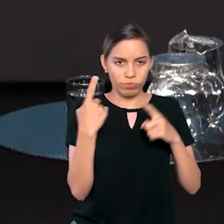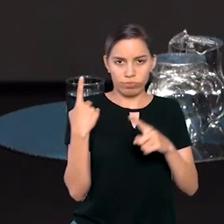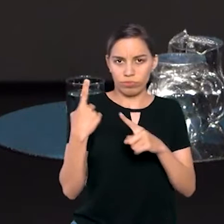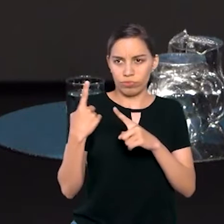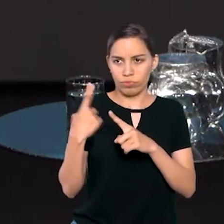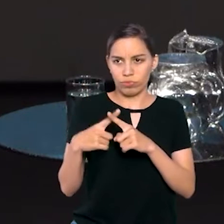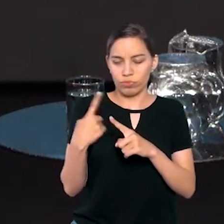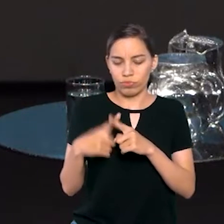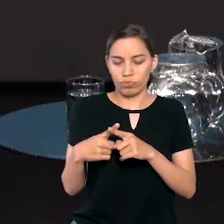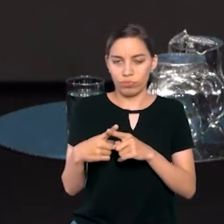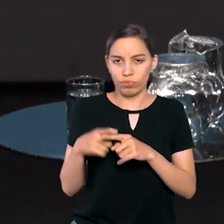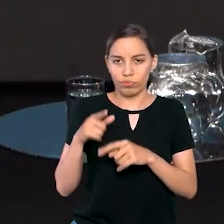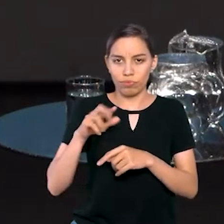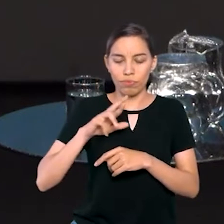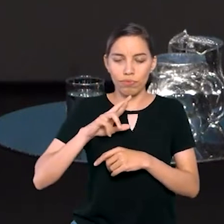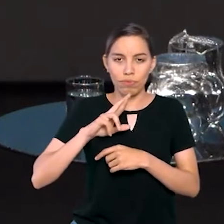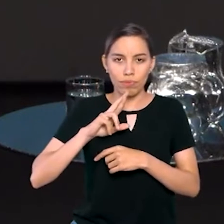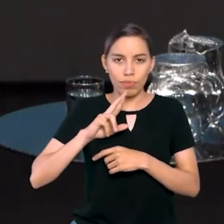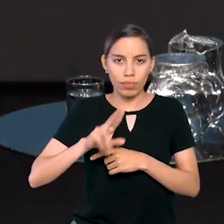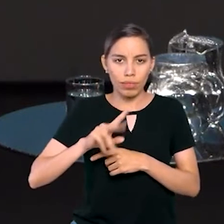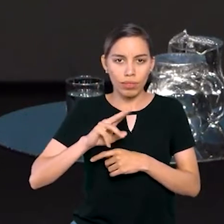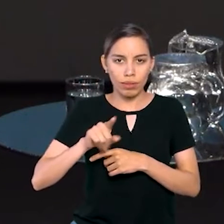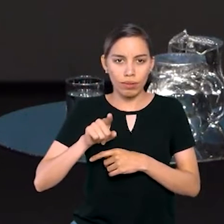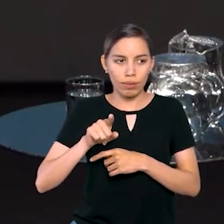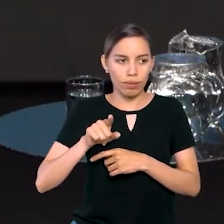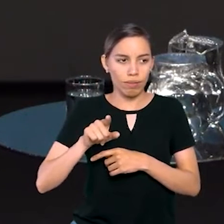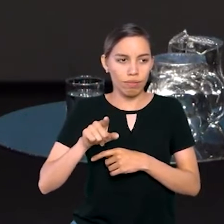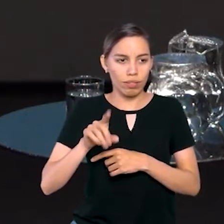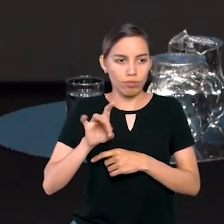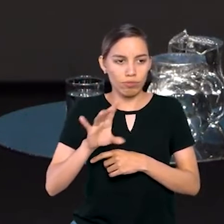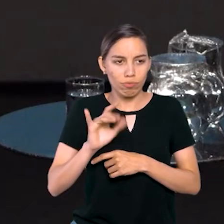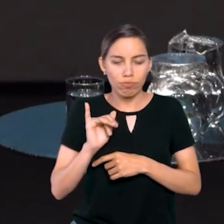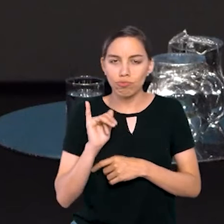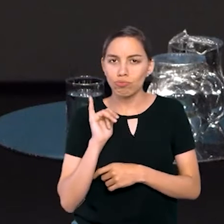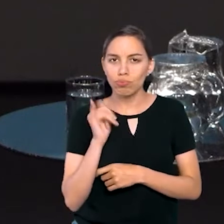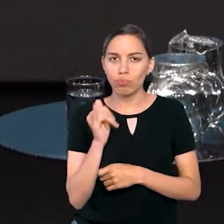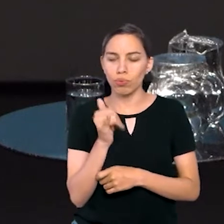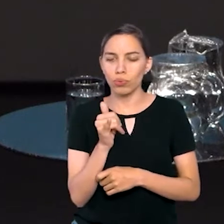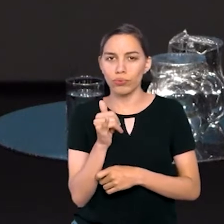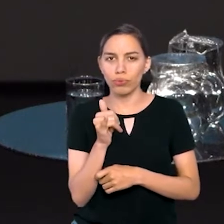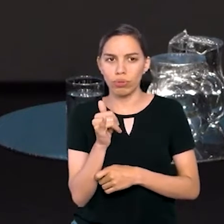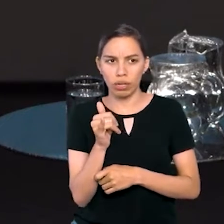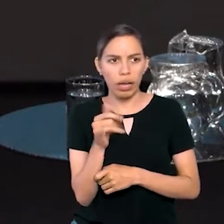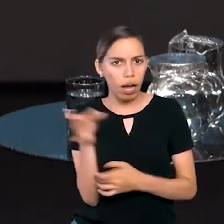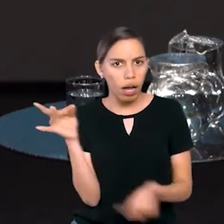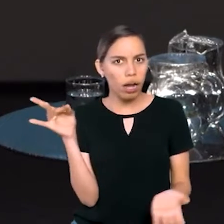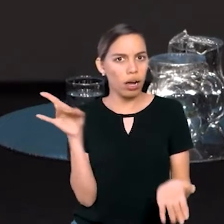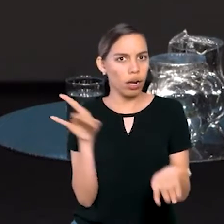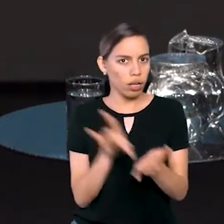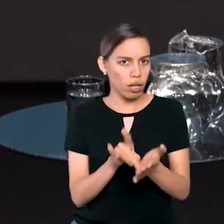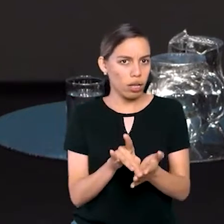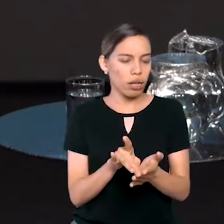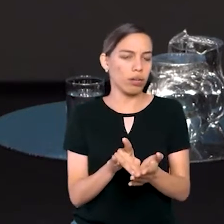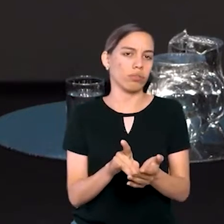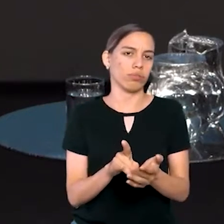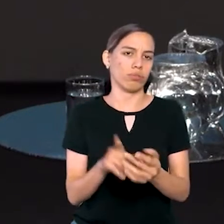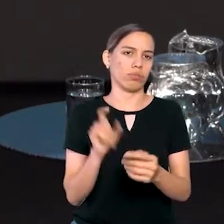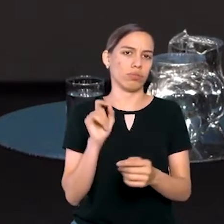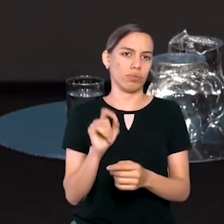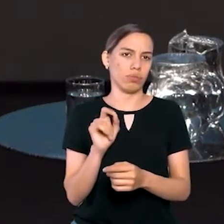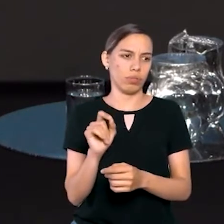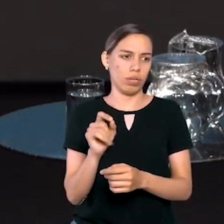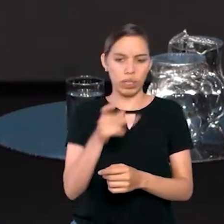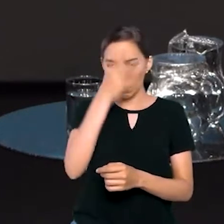que não é mais só uma notícia, ela é um fato. As pessoas estão torrando